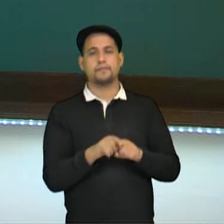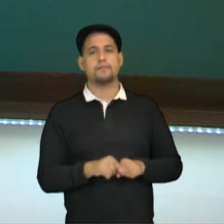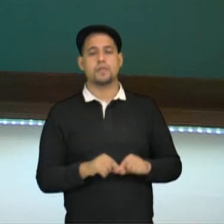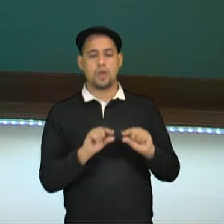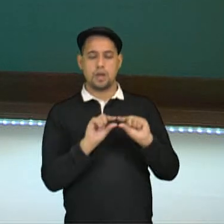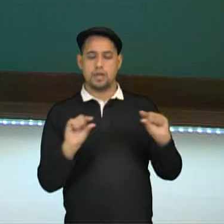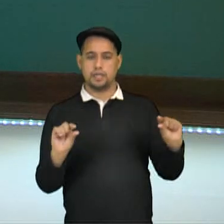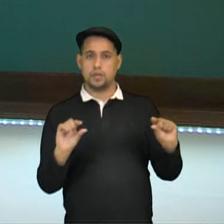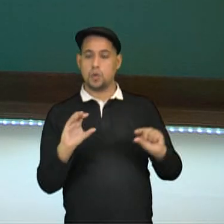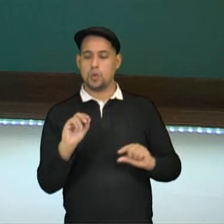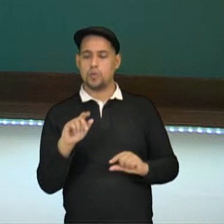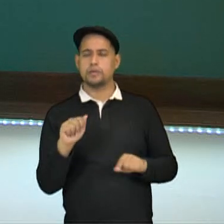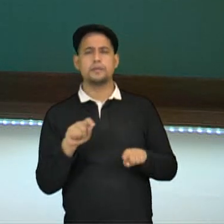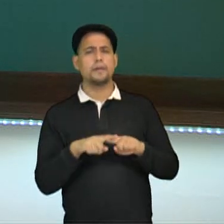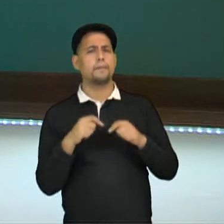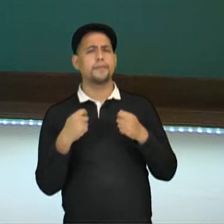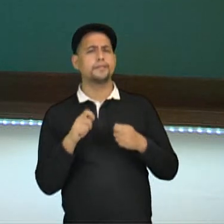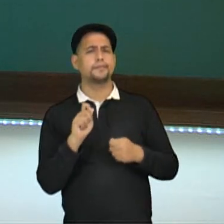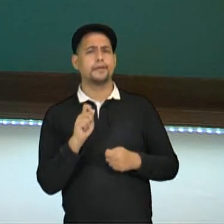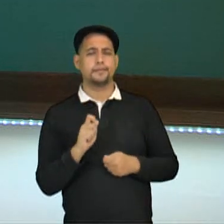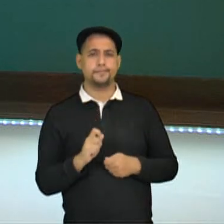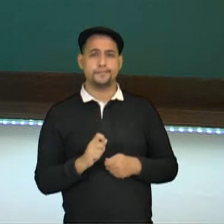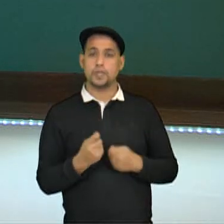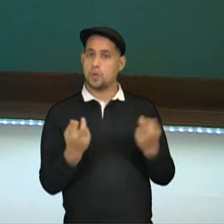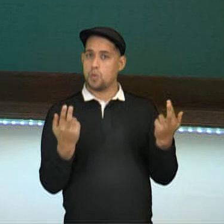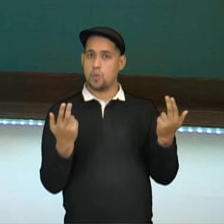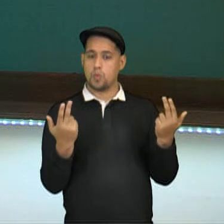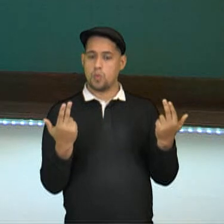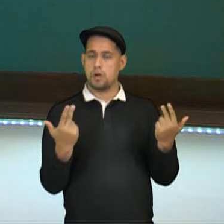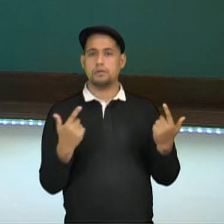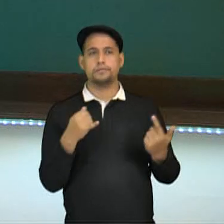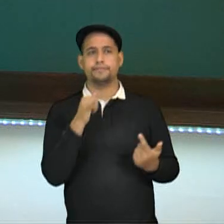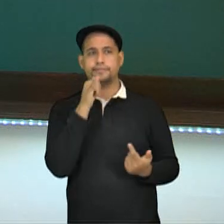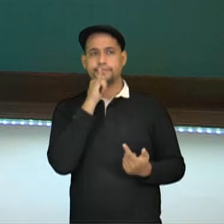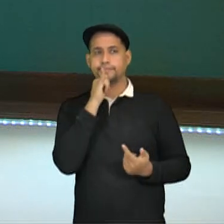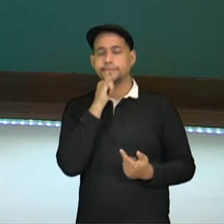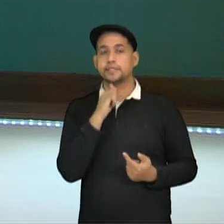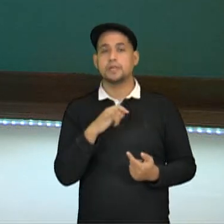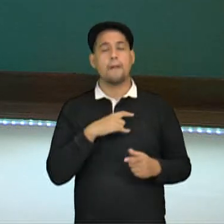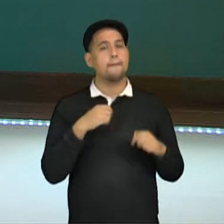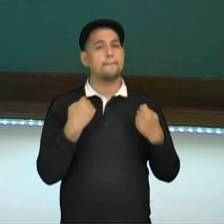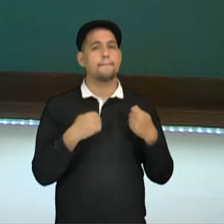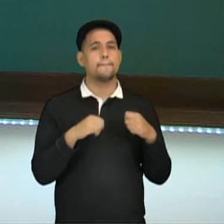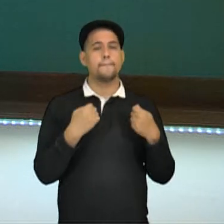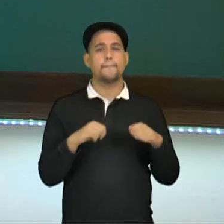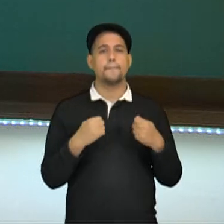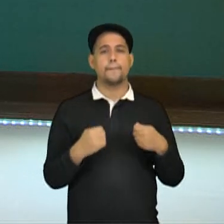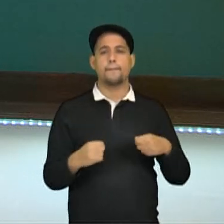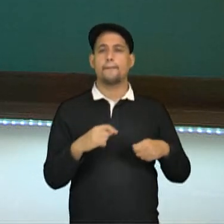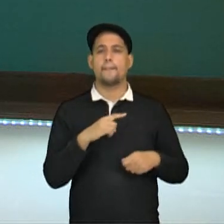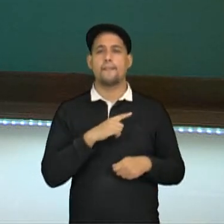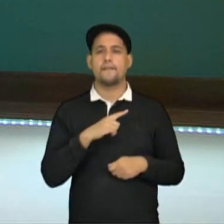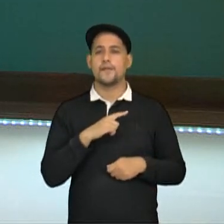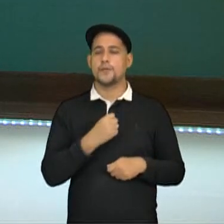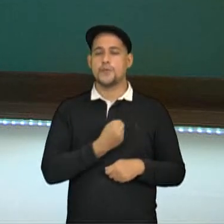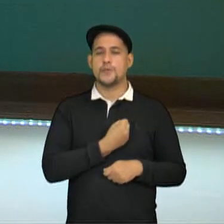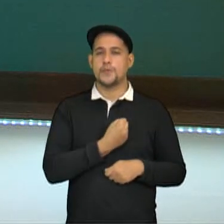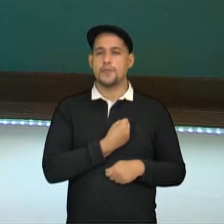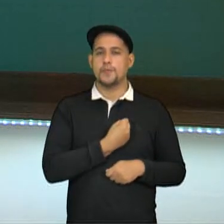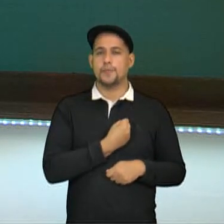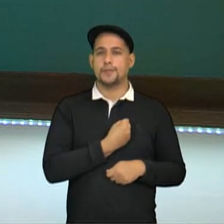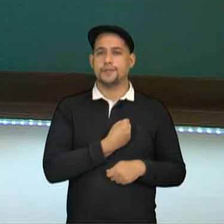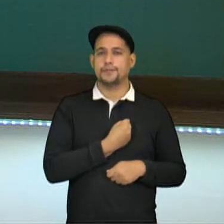linhas e colunas. Então, eu tenho que ser iguais. Ó. Então, aqui tem que ser o mesmo número